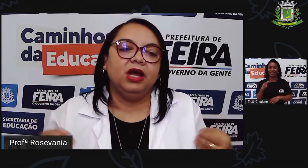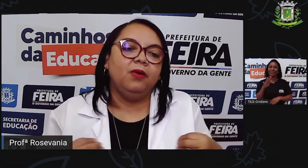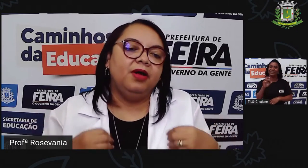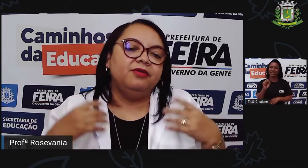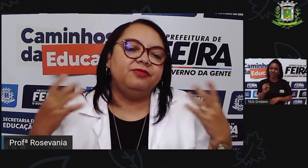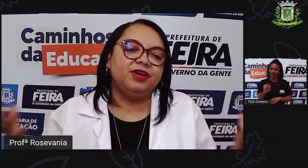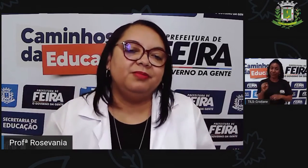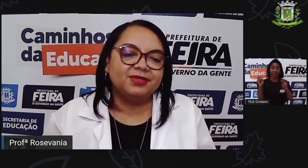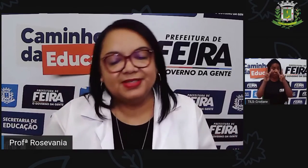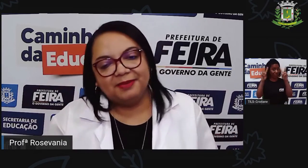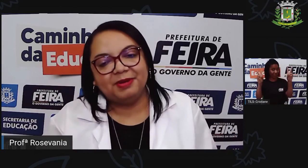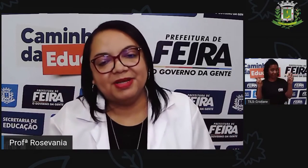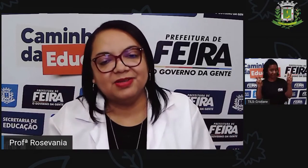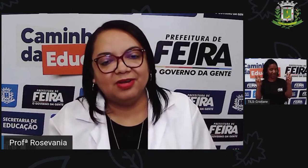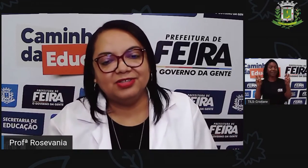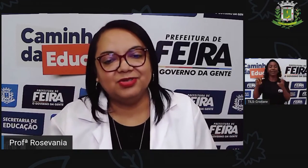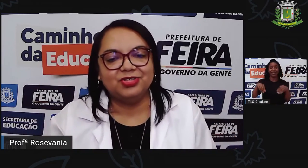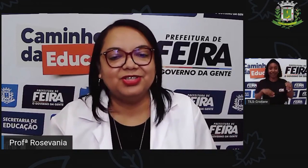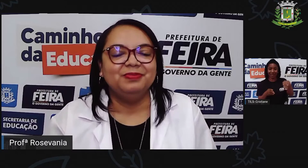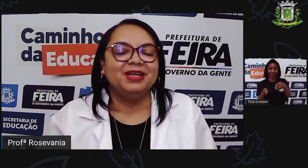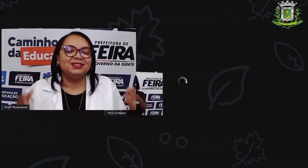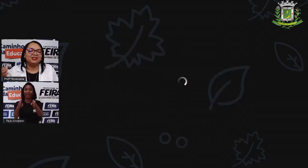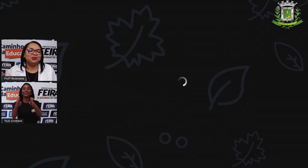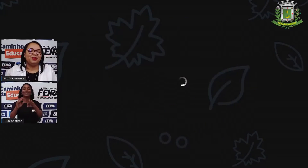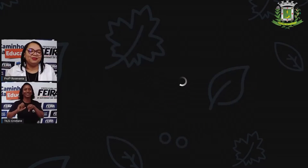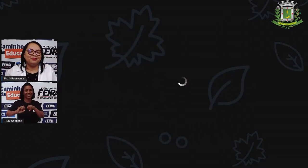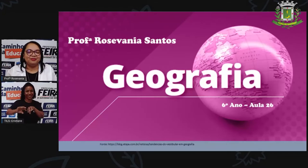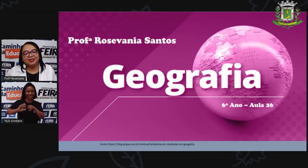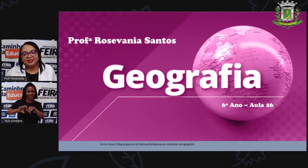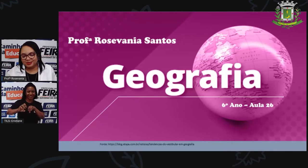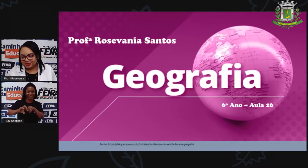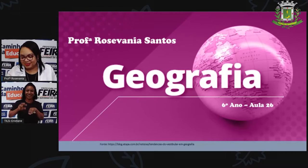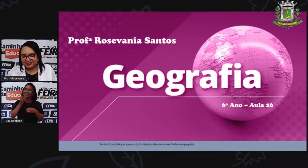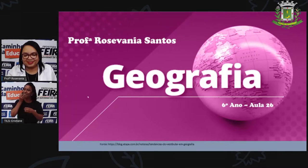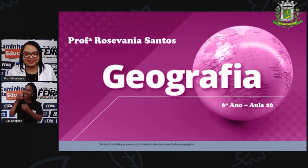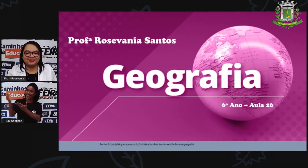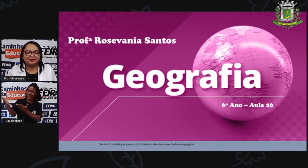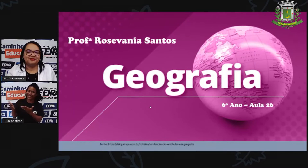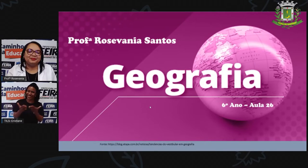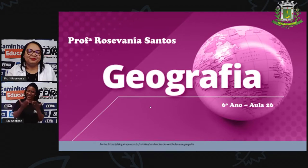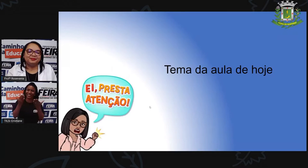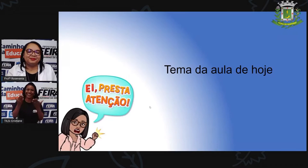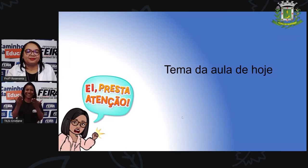Então vamos para mais uma aula de hoje. Sejam bem-vindos,-vindos.